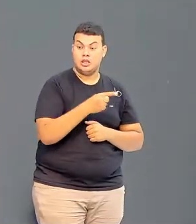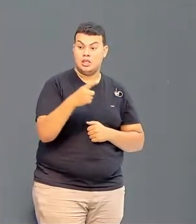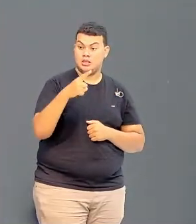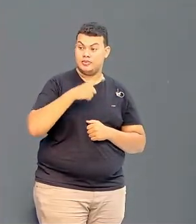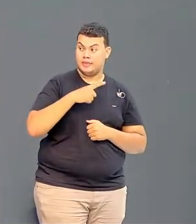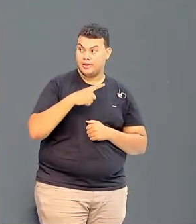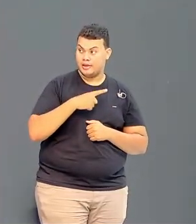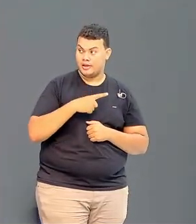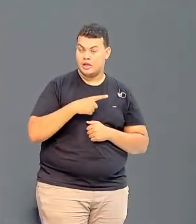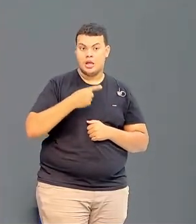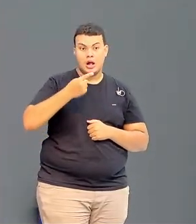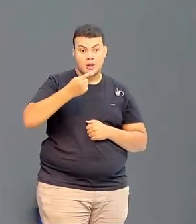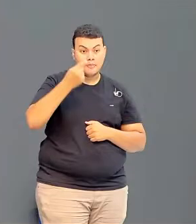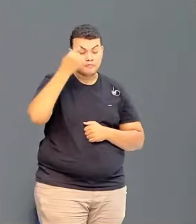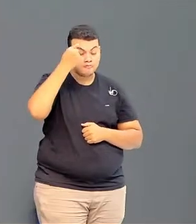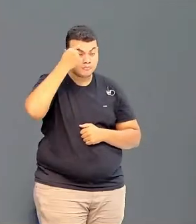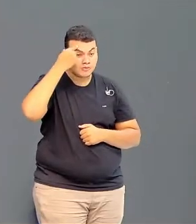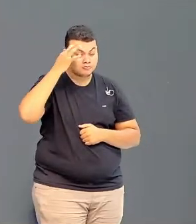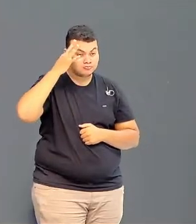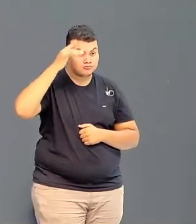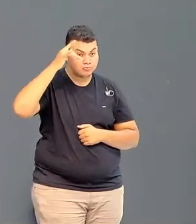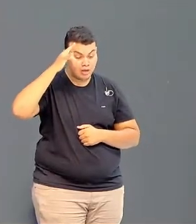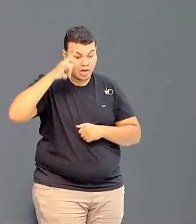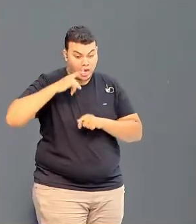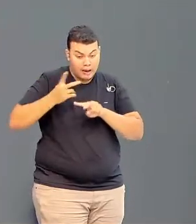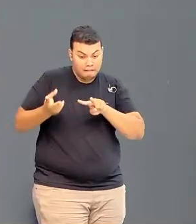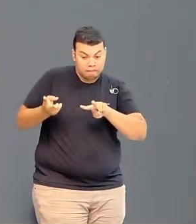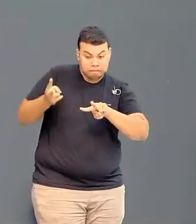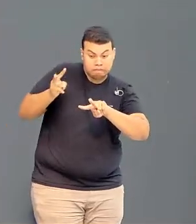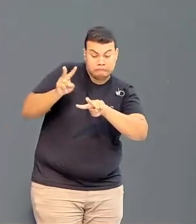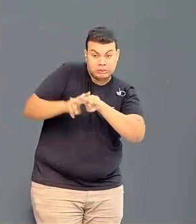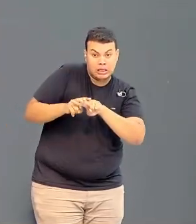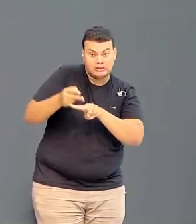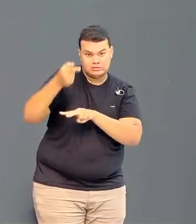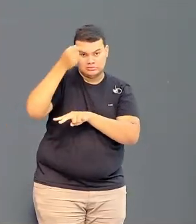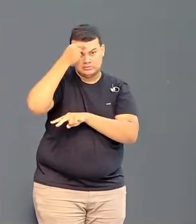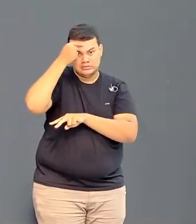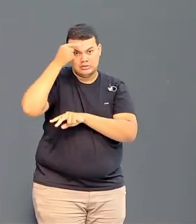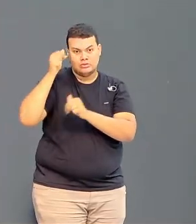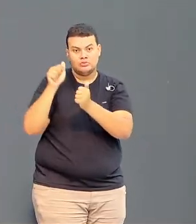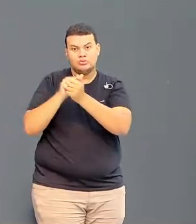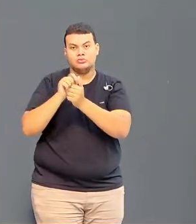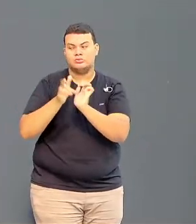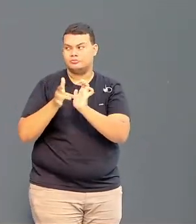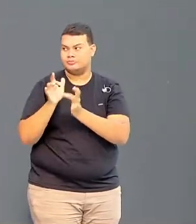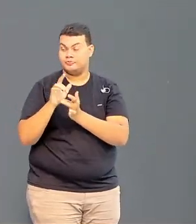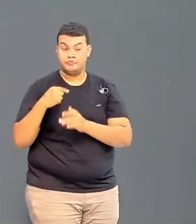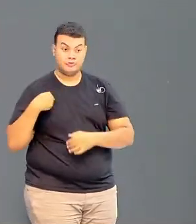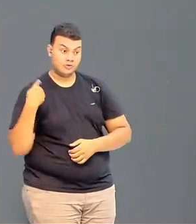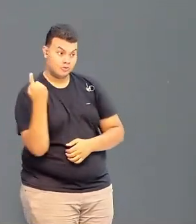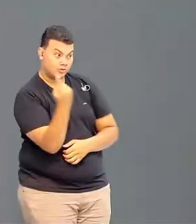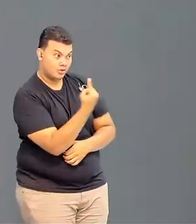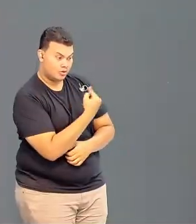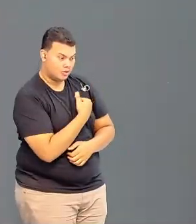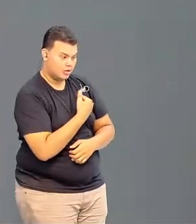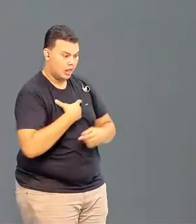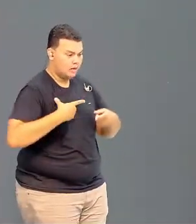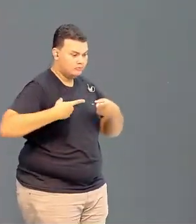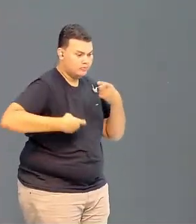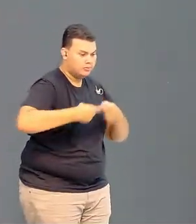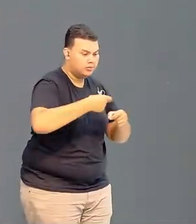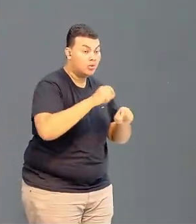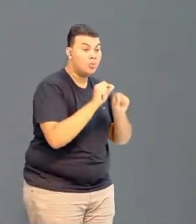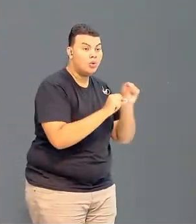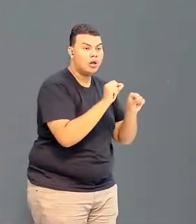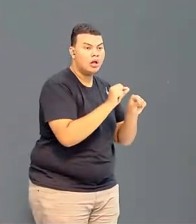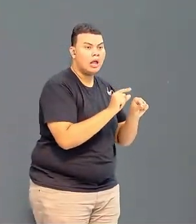levando o nosso pensamento cativo a Cristo. A nossa batalha é exatamente